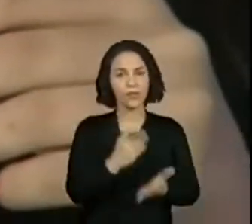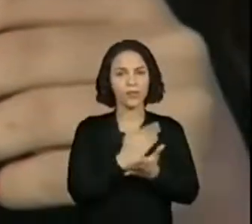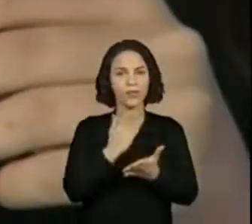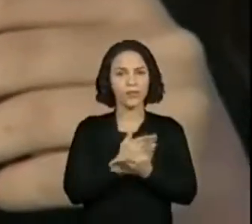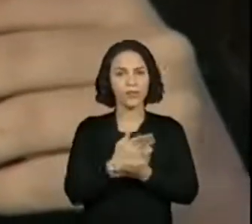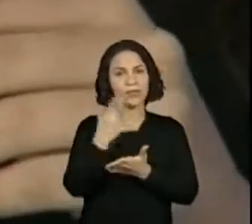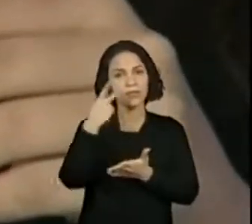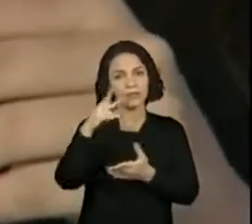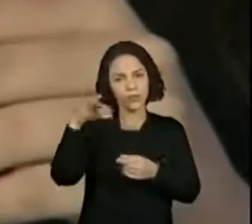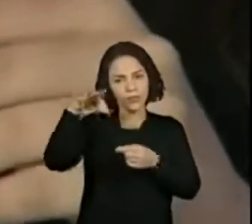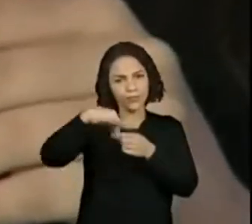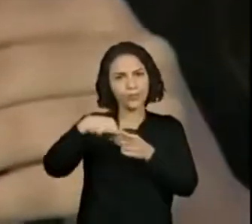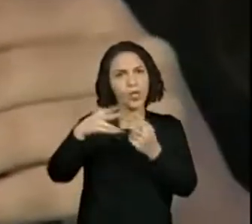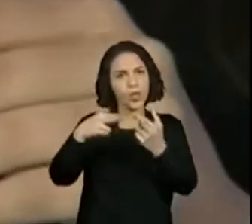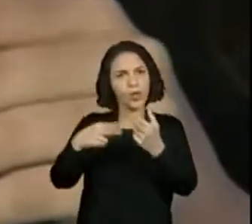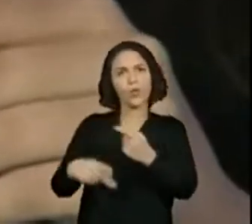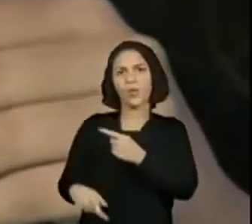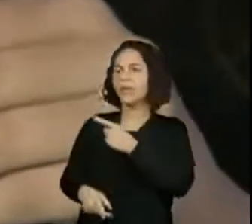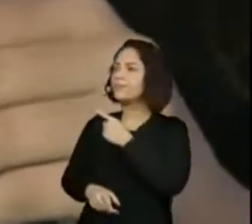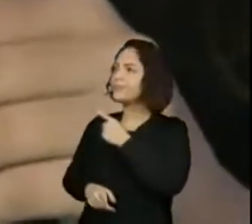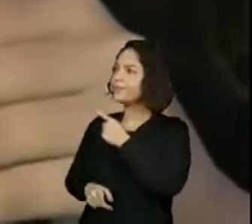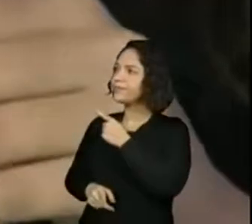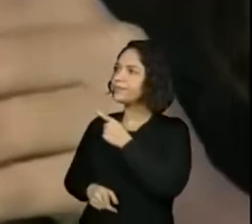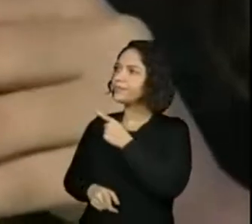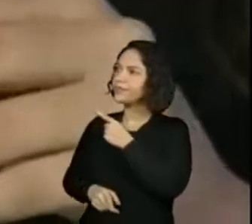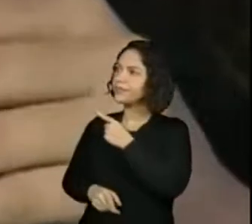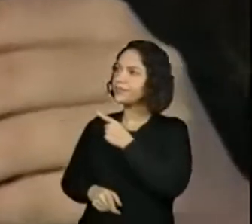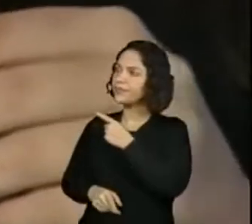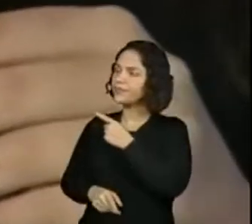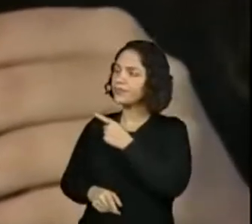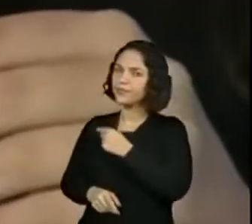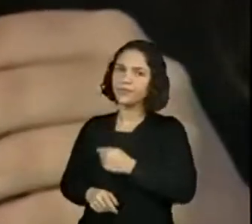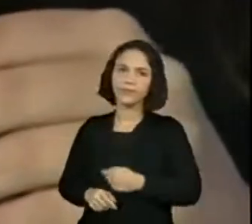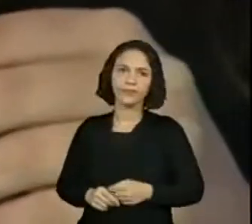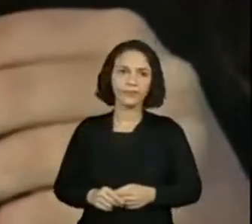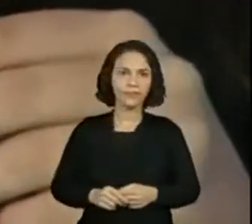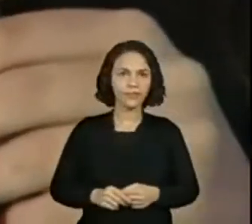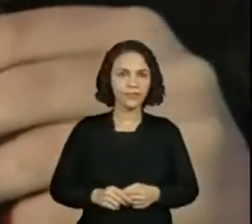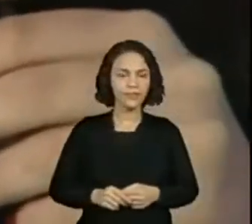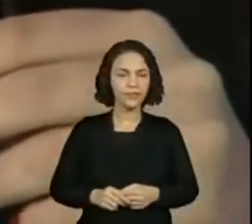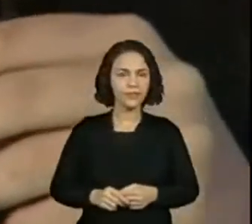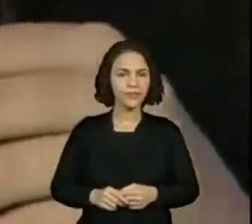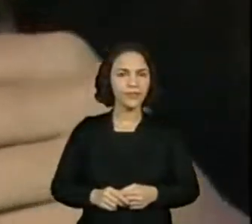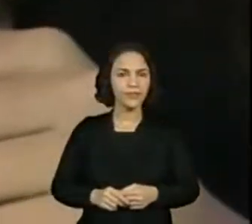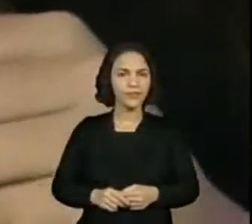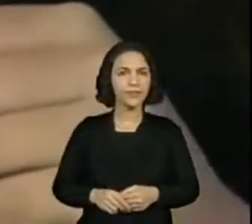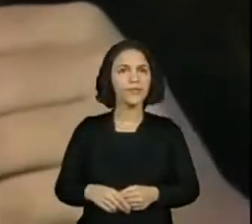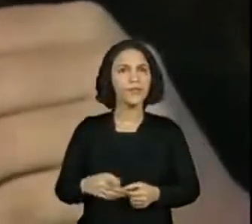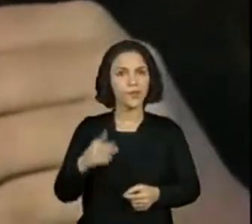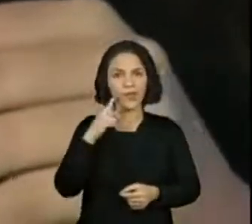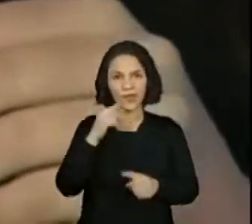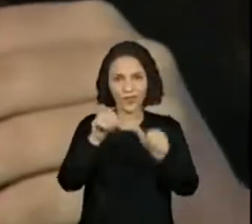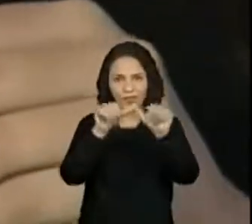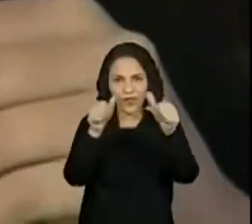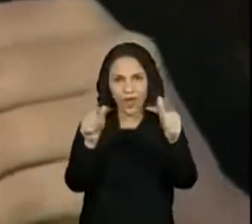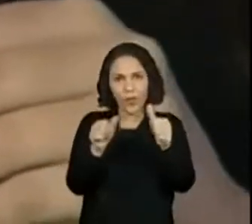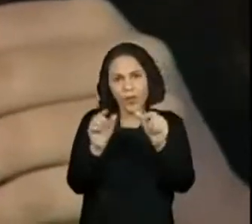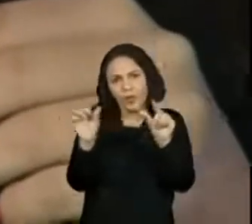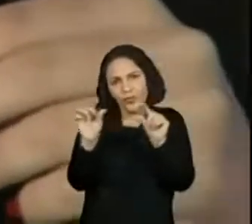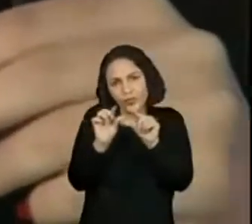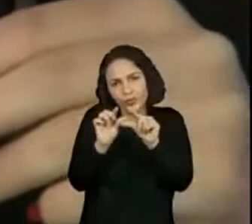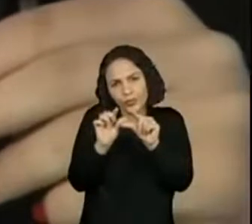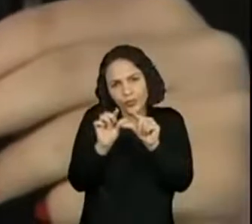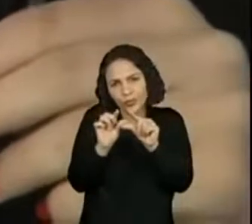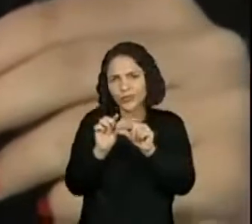gente, lá no anexo, do jeito que eu coloquei aqui no PPT. Então, são formas menores, né?